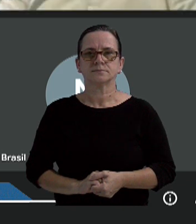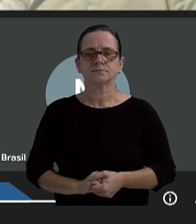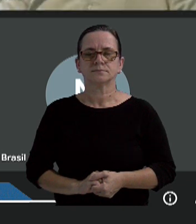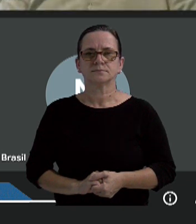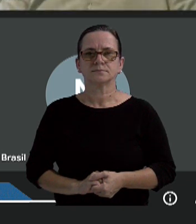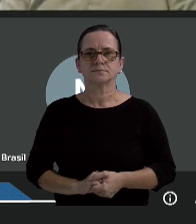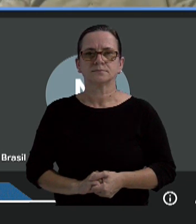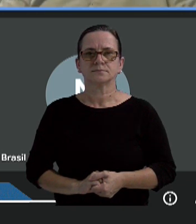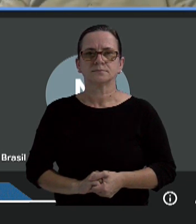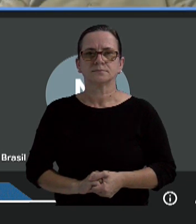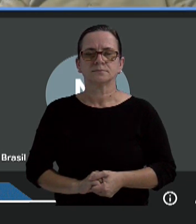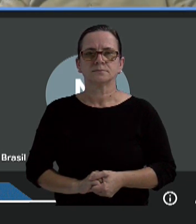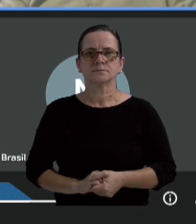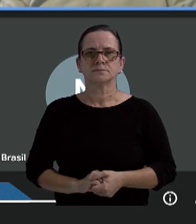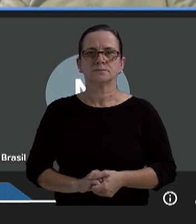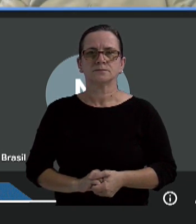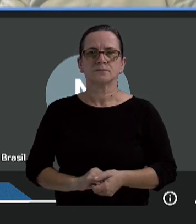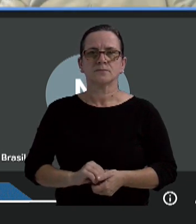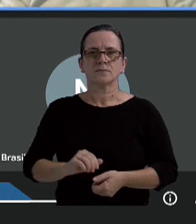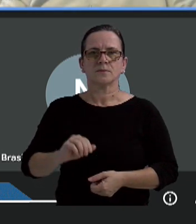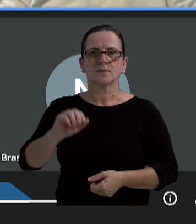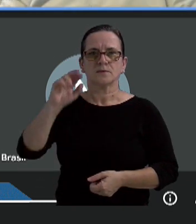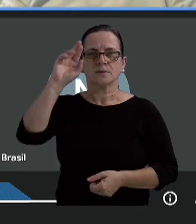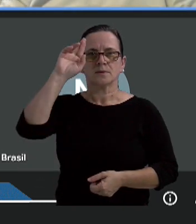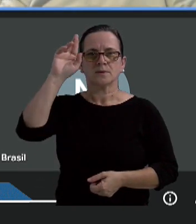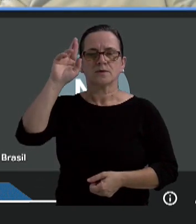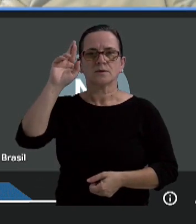não senhor presidente o Alessandro tá